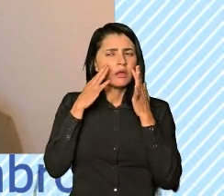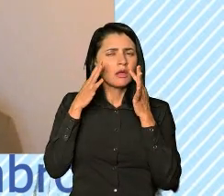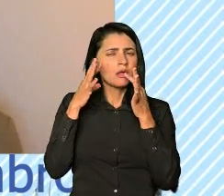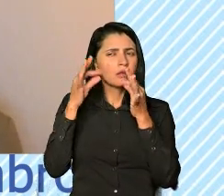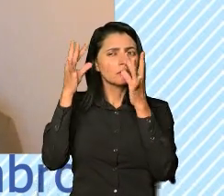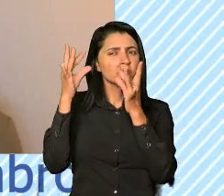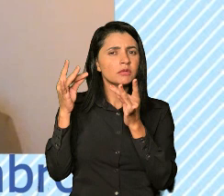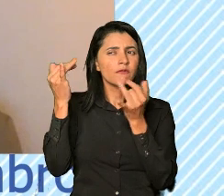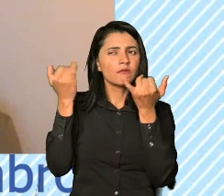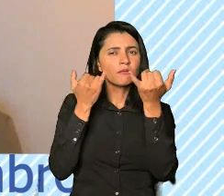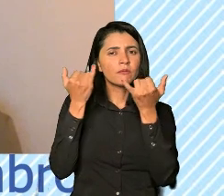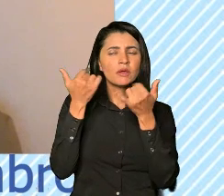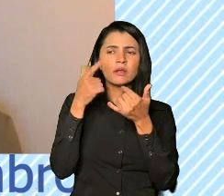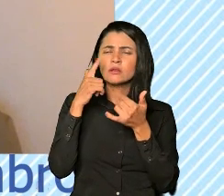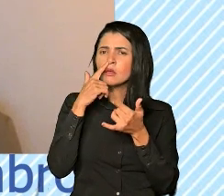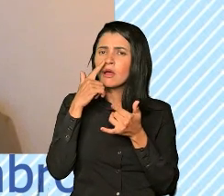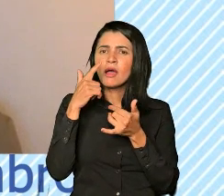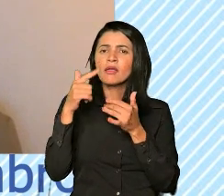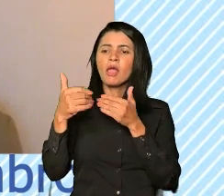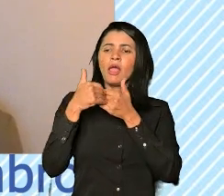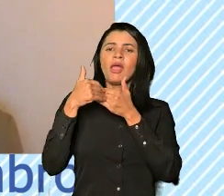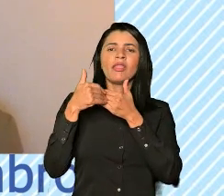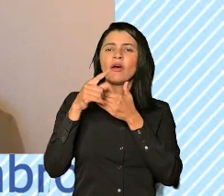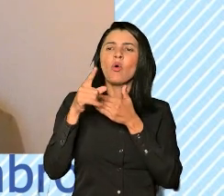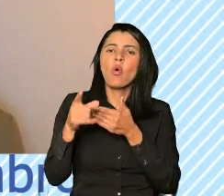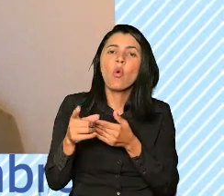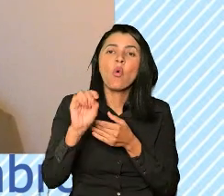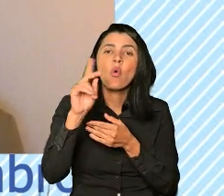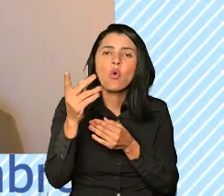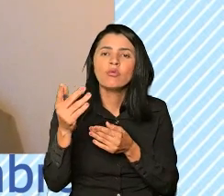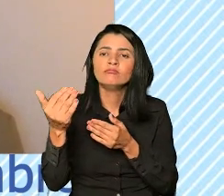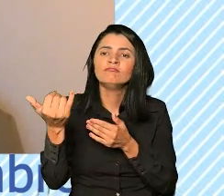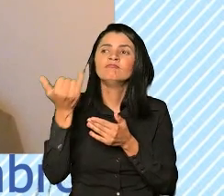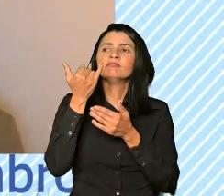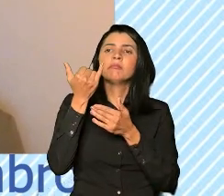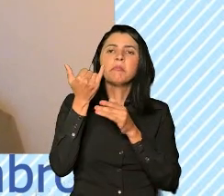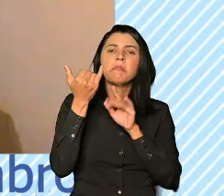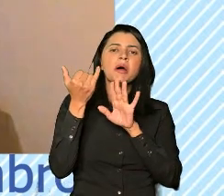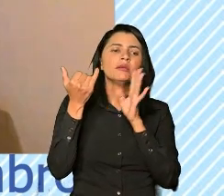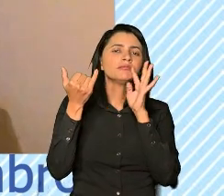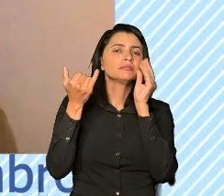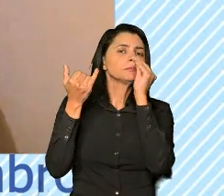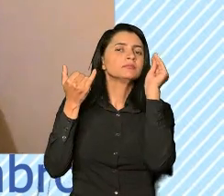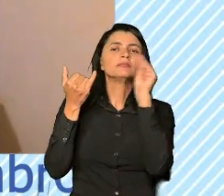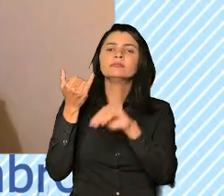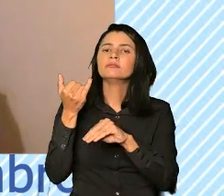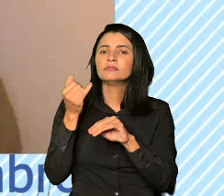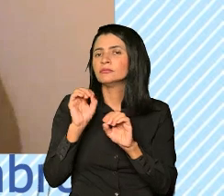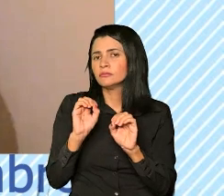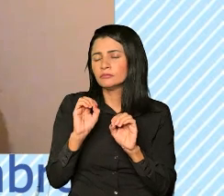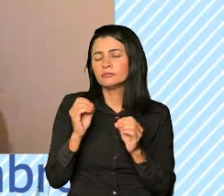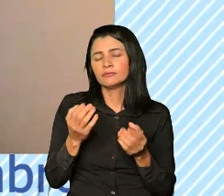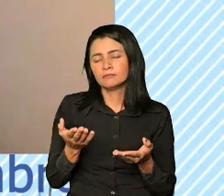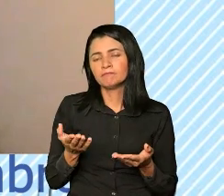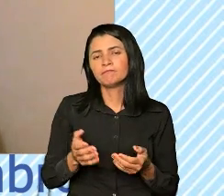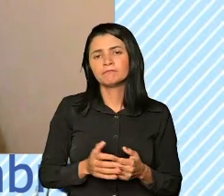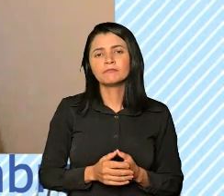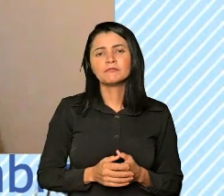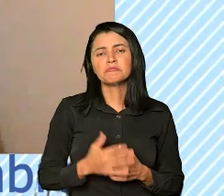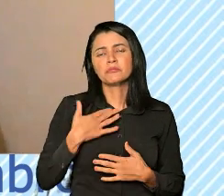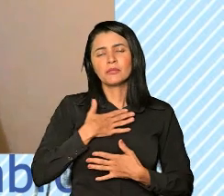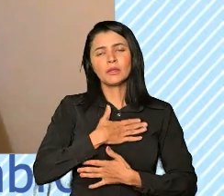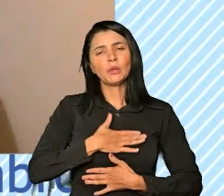nessas notícias que não nos chegam, ou que chegam e a gente não valoriza. Eu